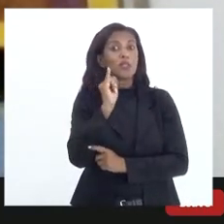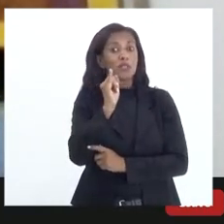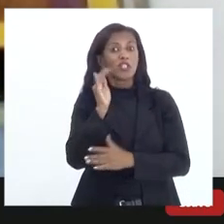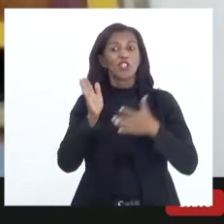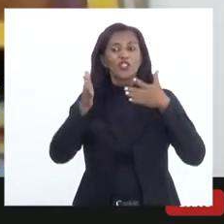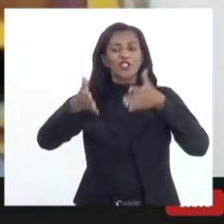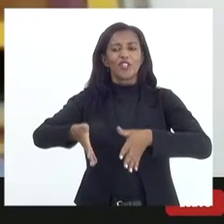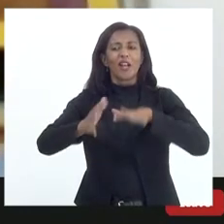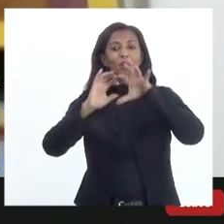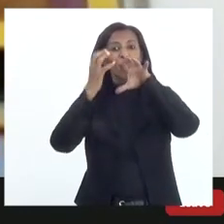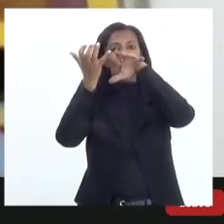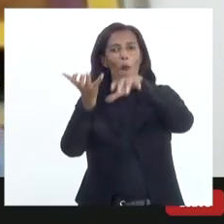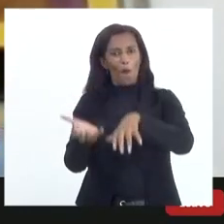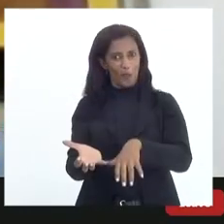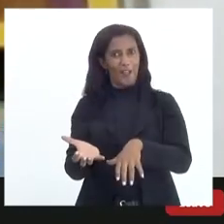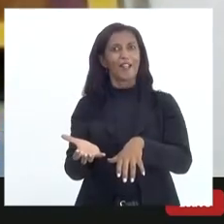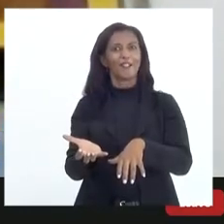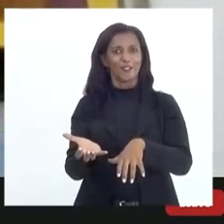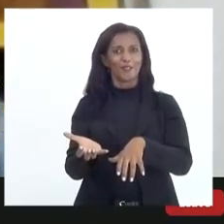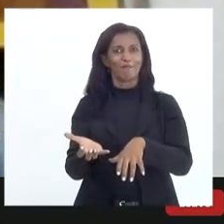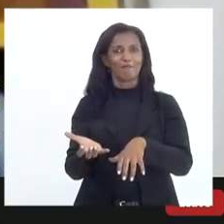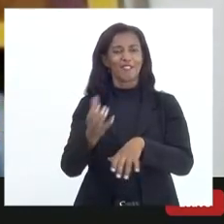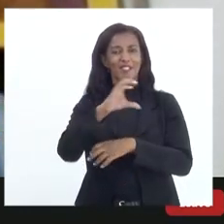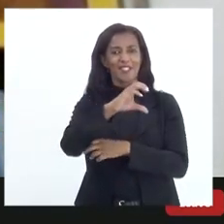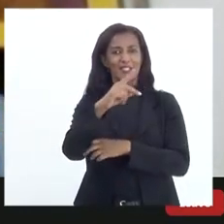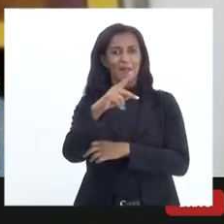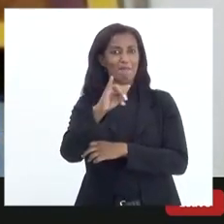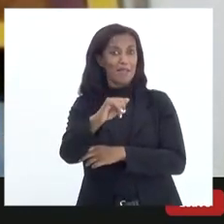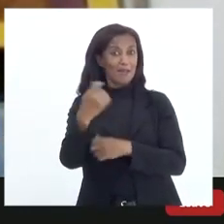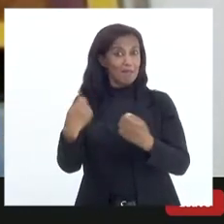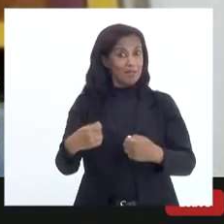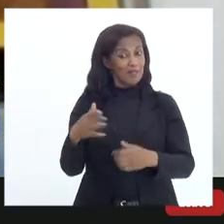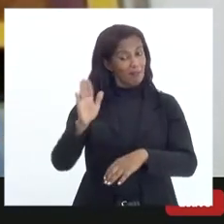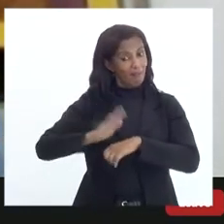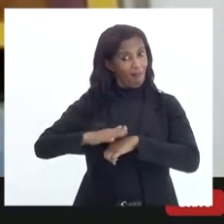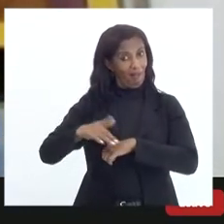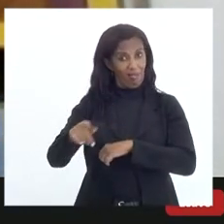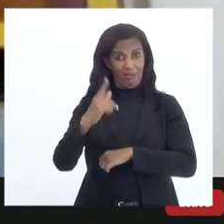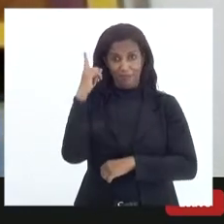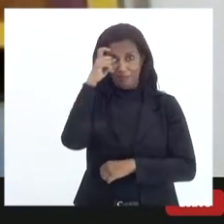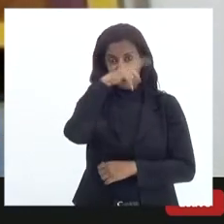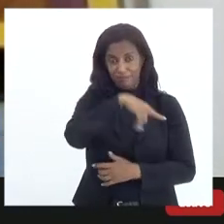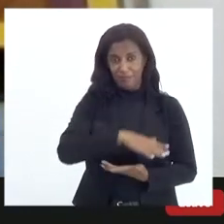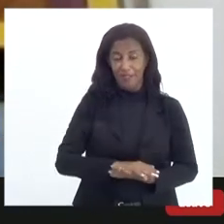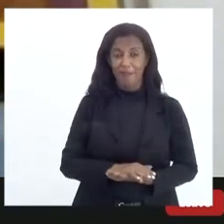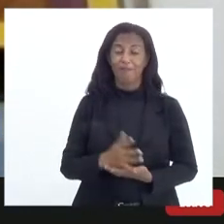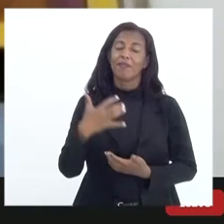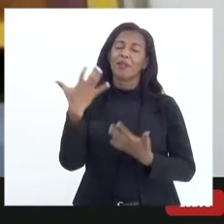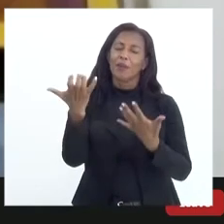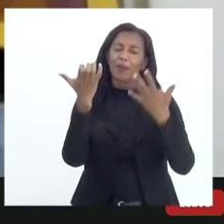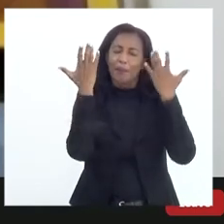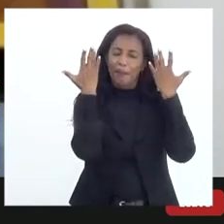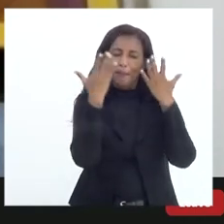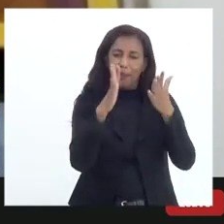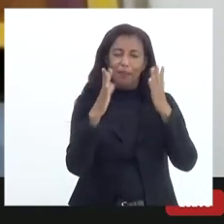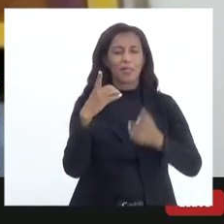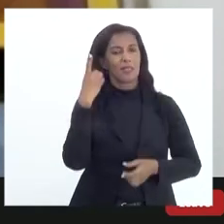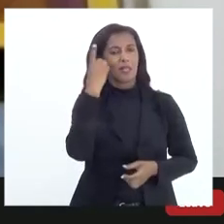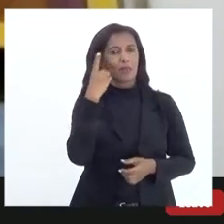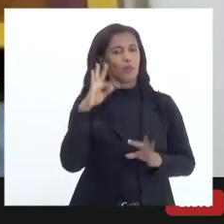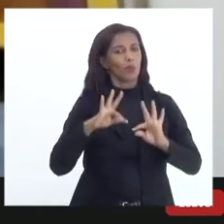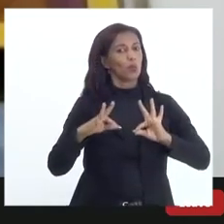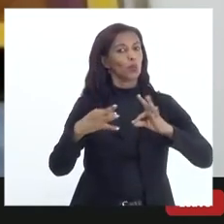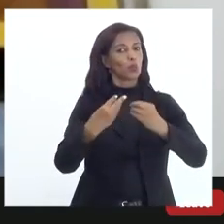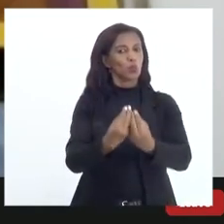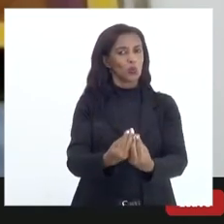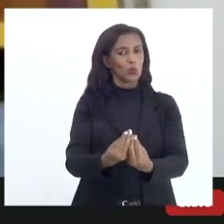Que era o ideal fazer uma CPI no Congresso Nacional, mas não vai sair. Né? Então, eu quero parabenizar os deputados e deputadas,